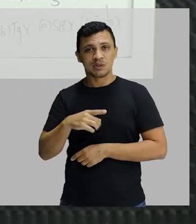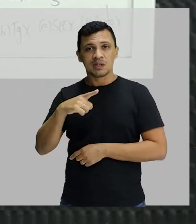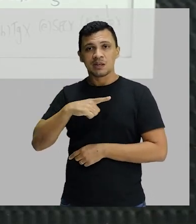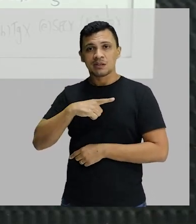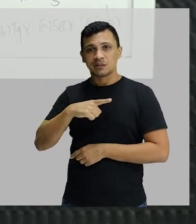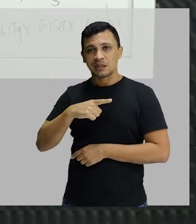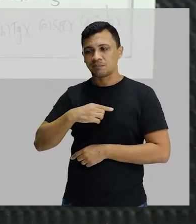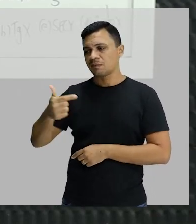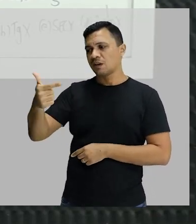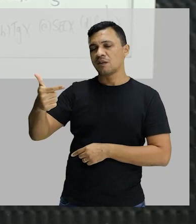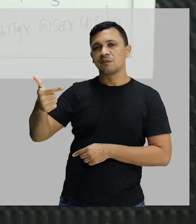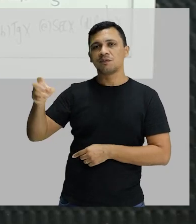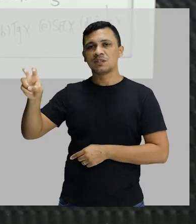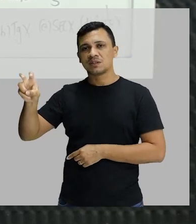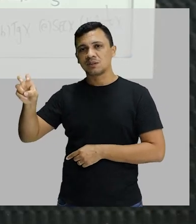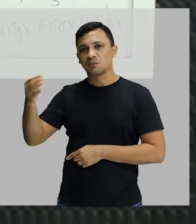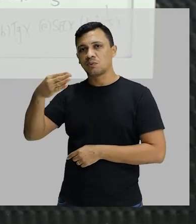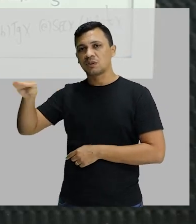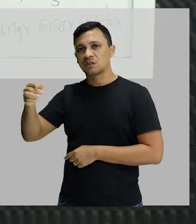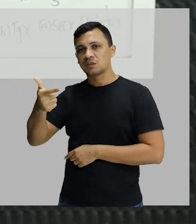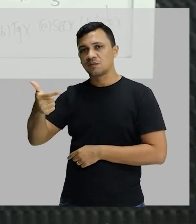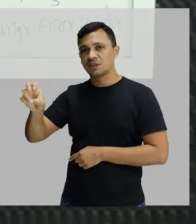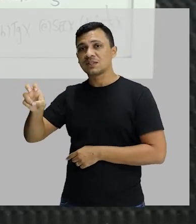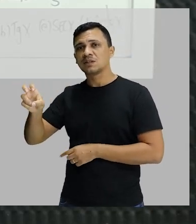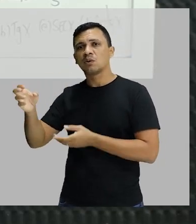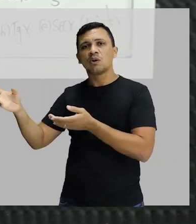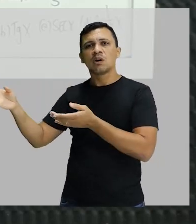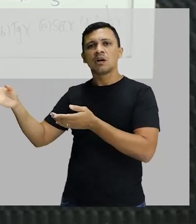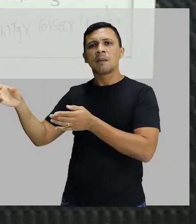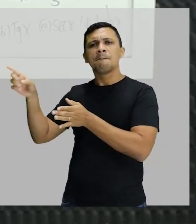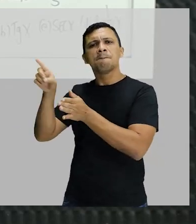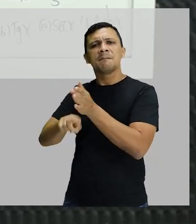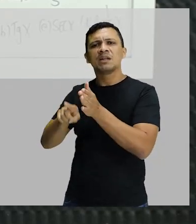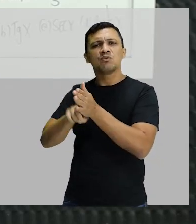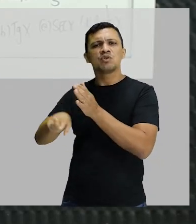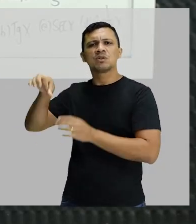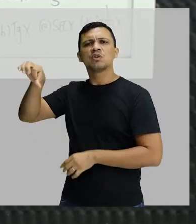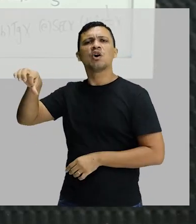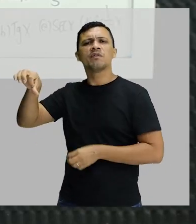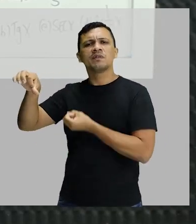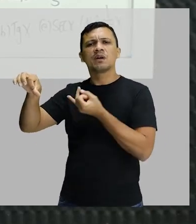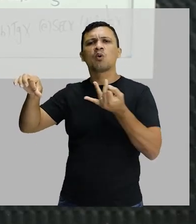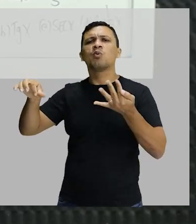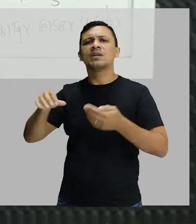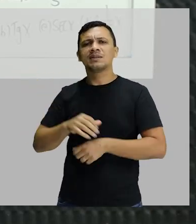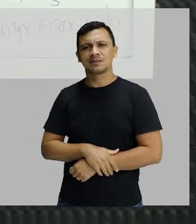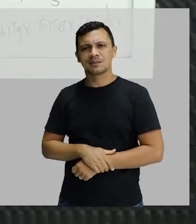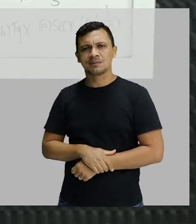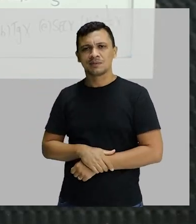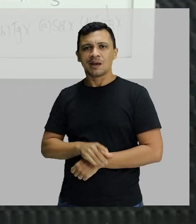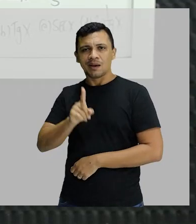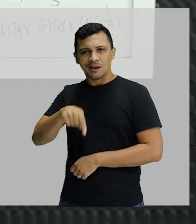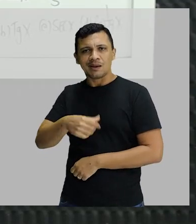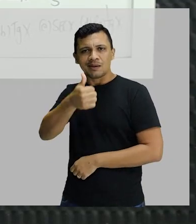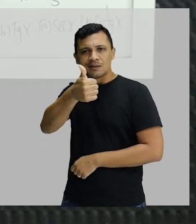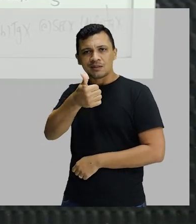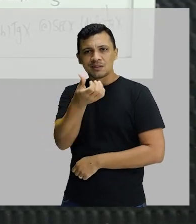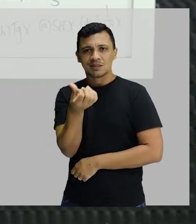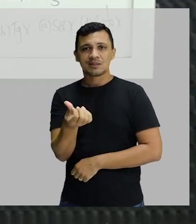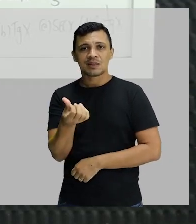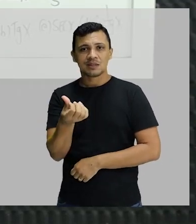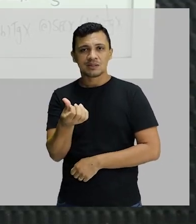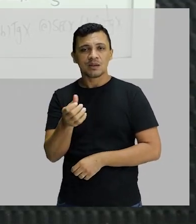de 25 e tira 9 dessas partes, ficam quantas? Ficam 16. Tá? Você pode tirar